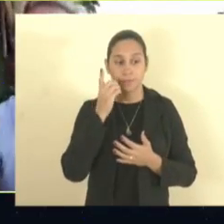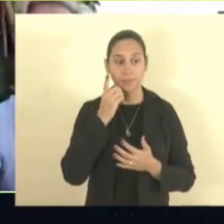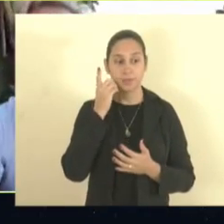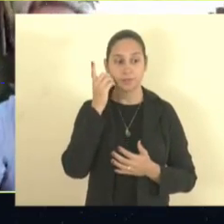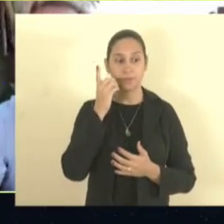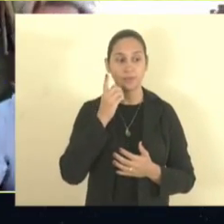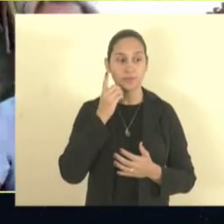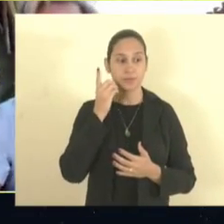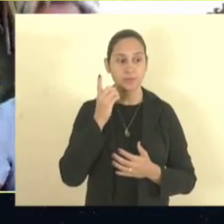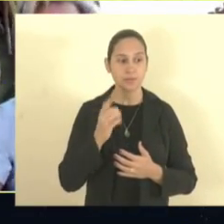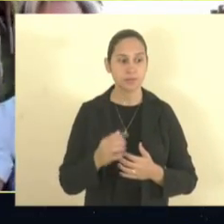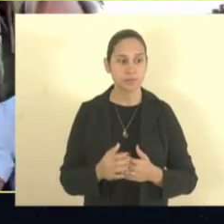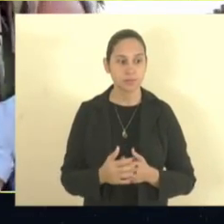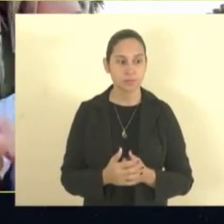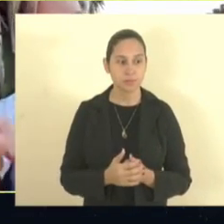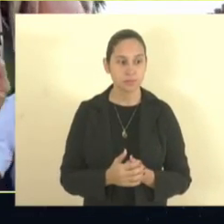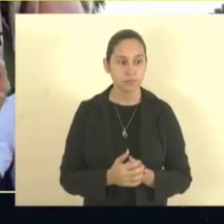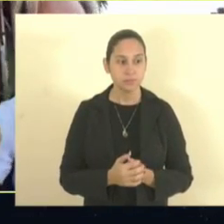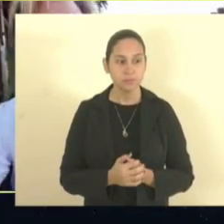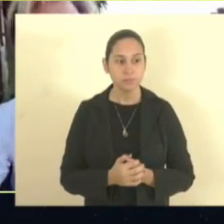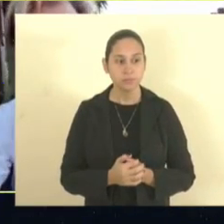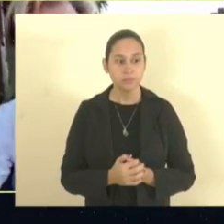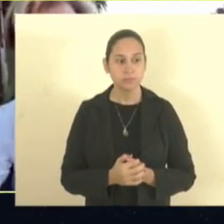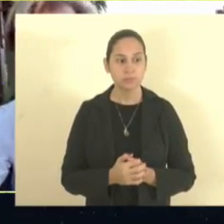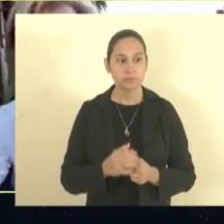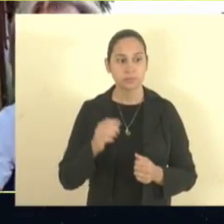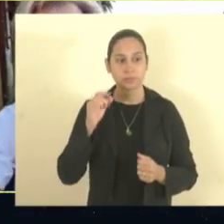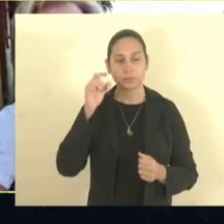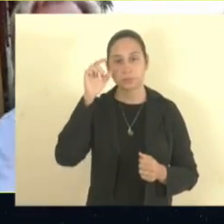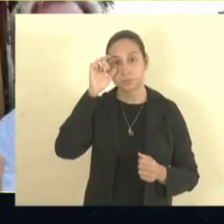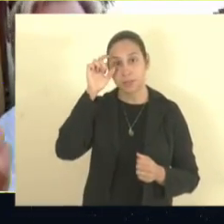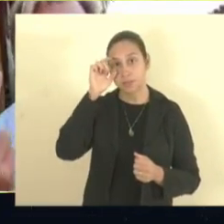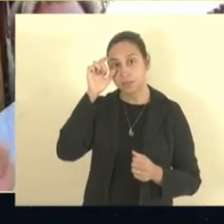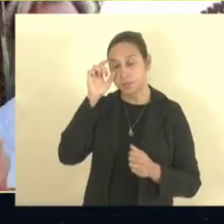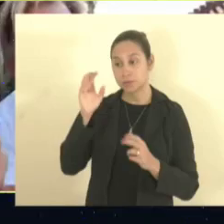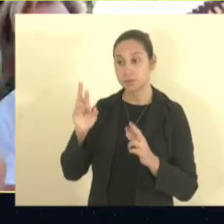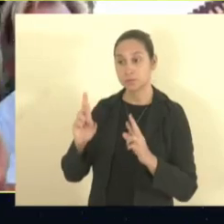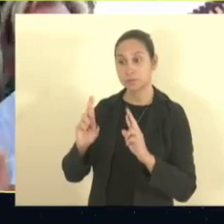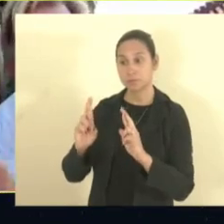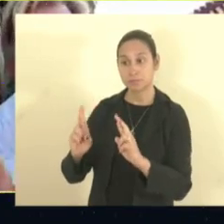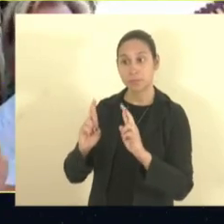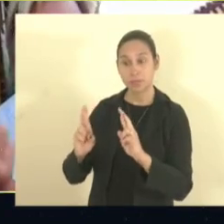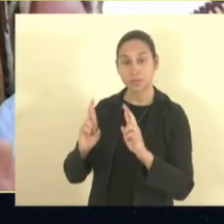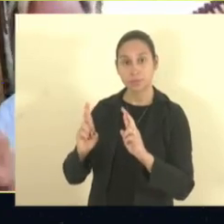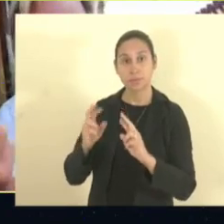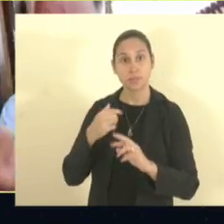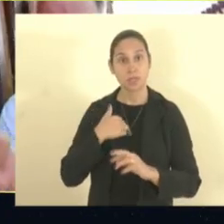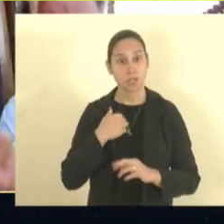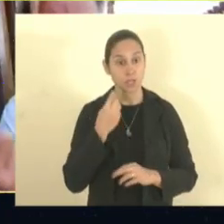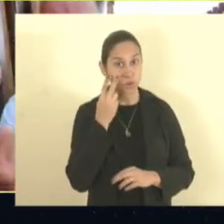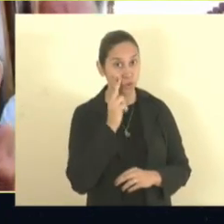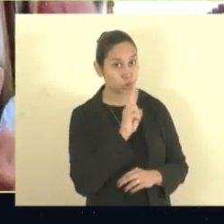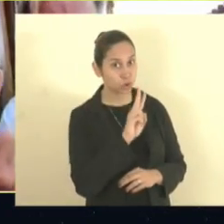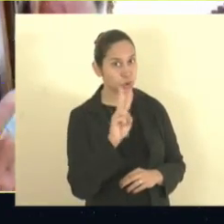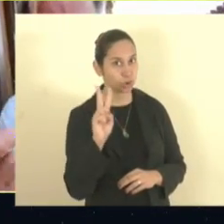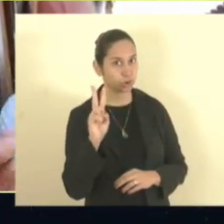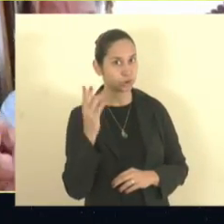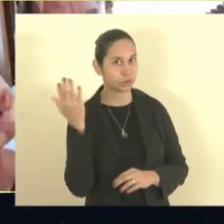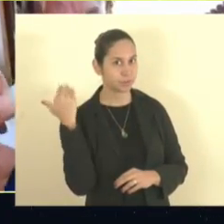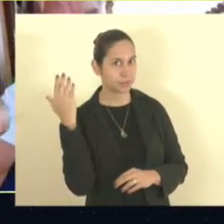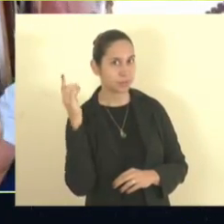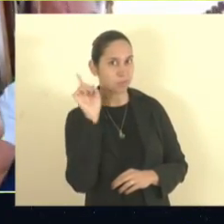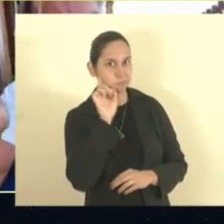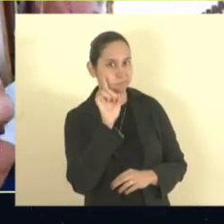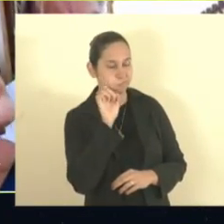Você me respeita, Mazinho! Mazinho, me respeita! Eu passei 2 dias nos Estados Unidos em 2 anos de mandato.